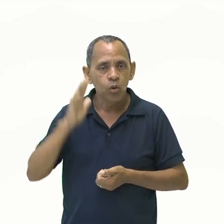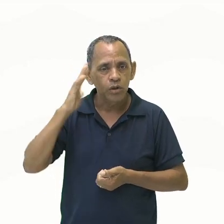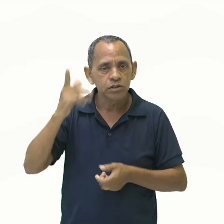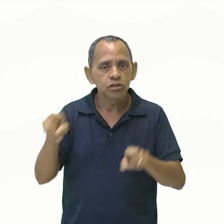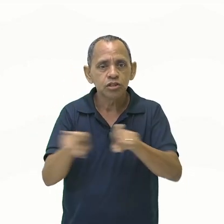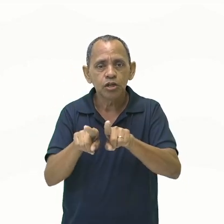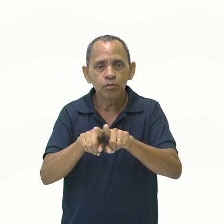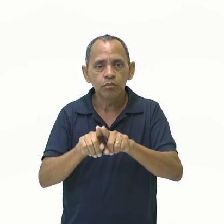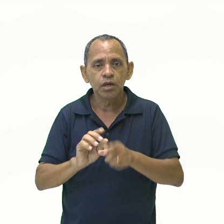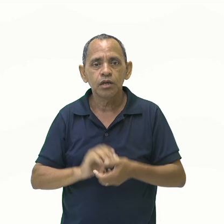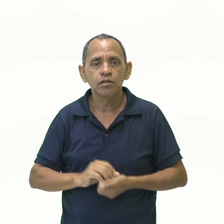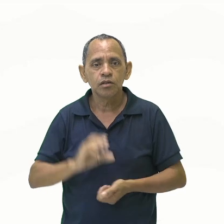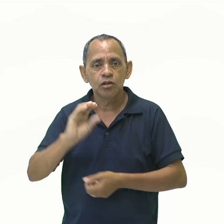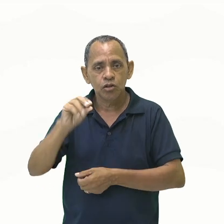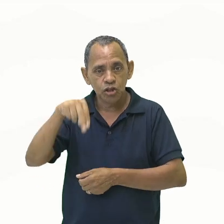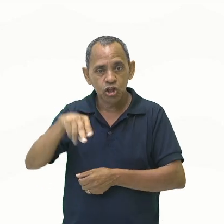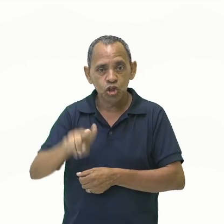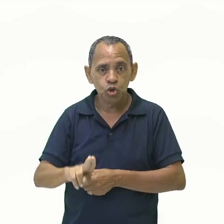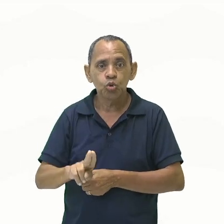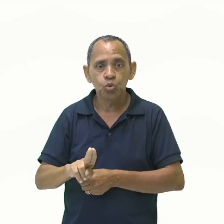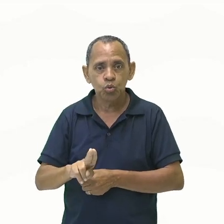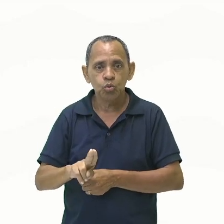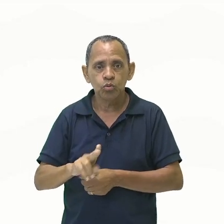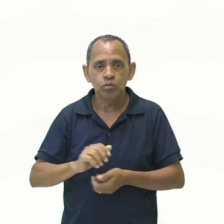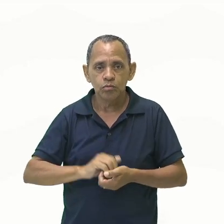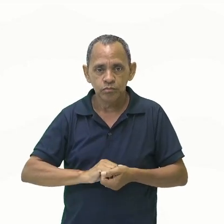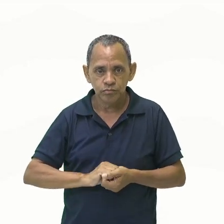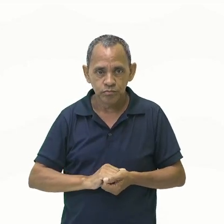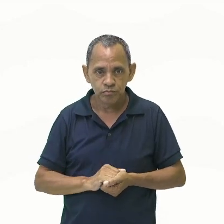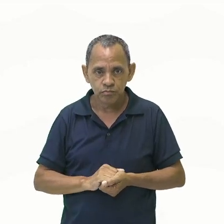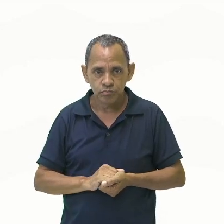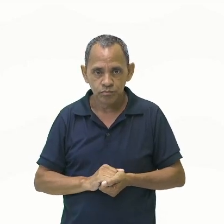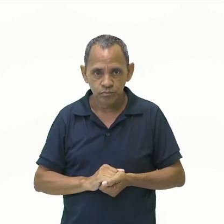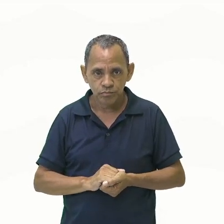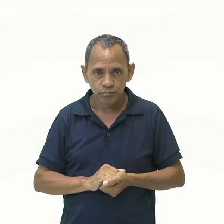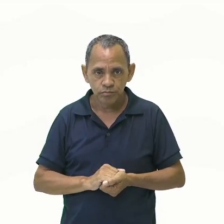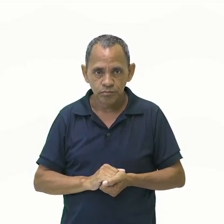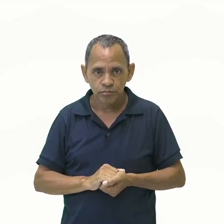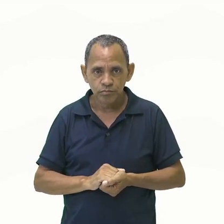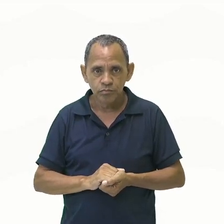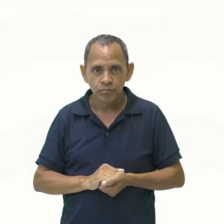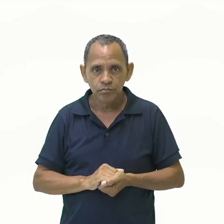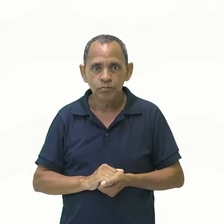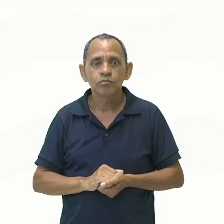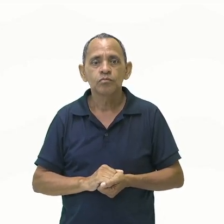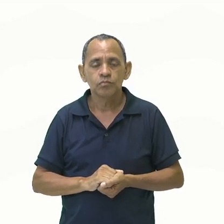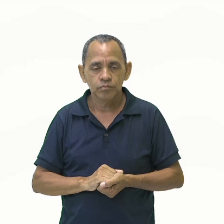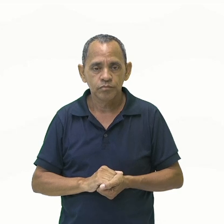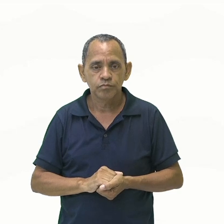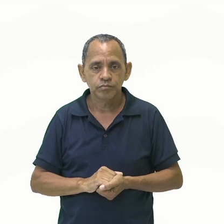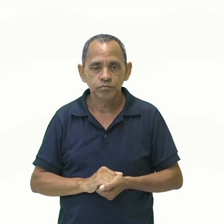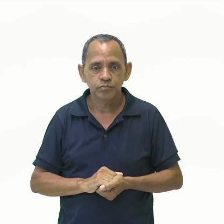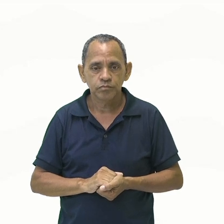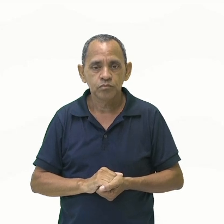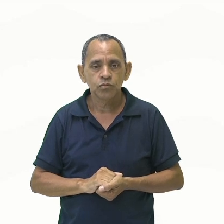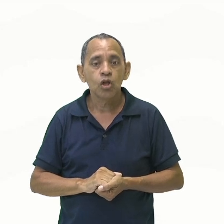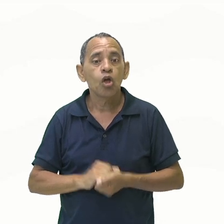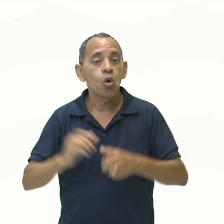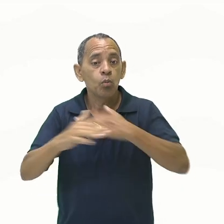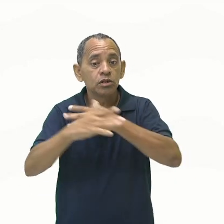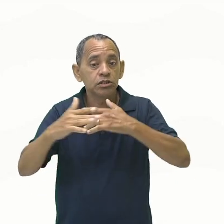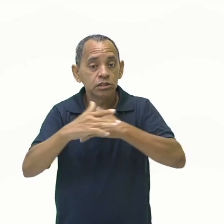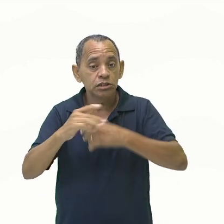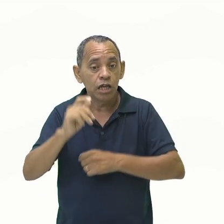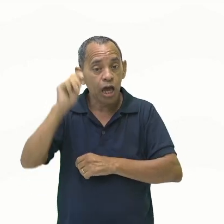ONU, ao contrário do que o nome diz, né, ela não aconteceu no Rio de Janeiro, tá? Ela aconteceu em Joanesburgo, que é uma cidade da África